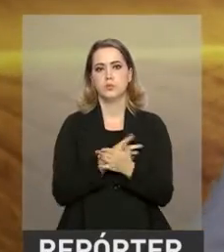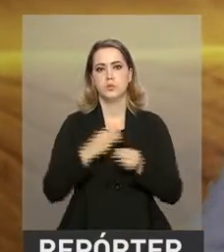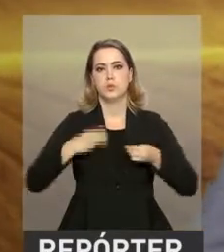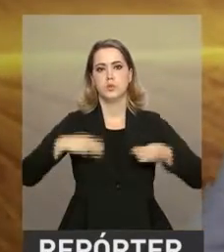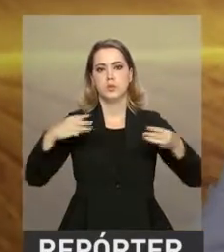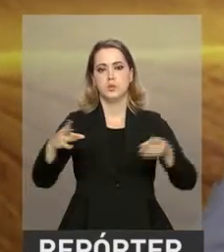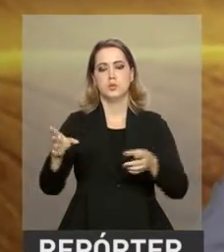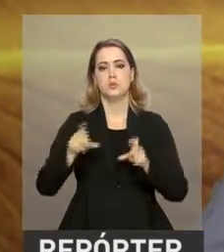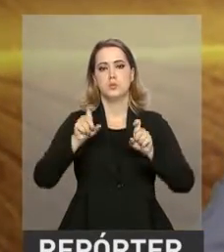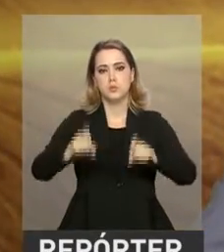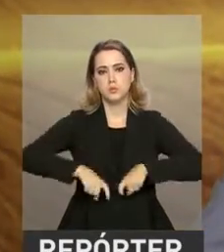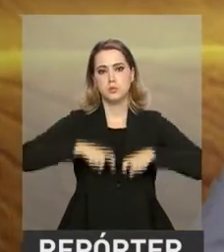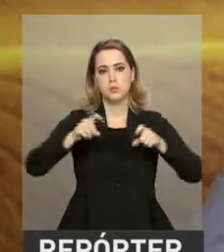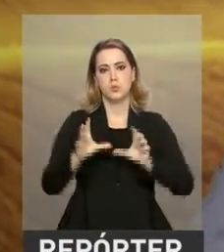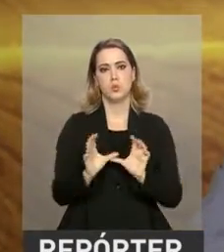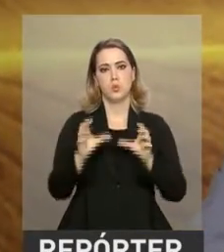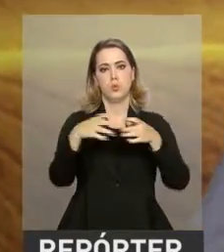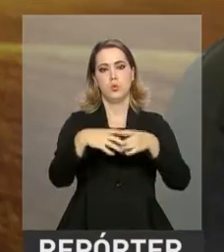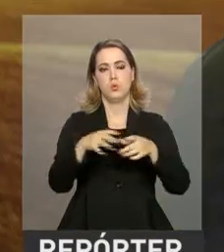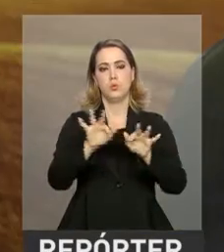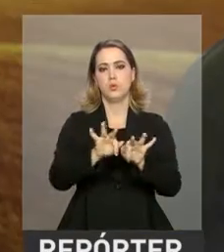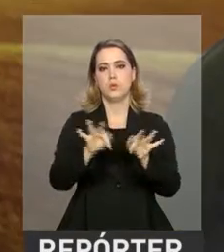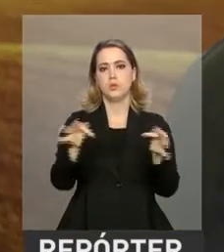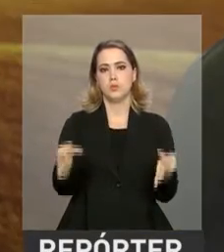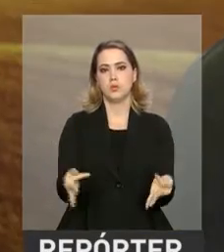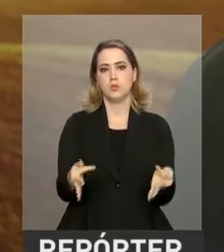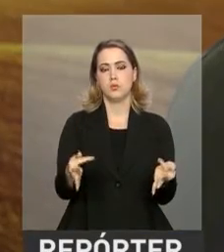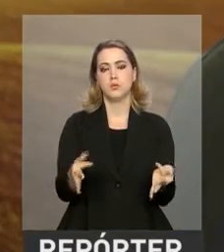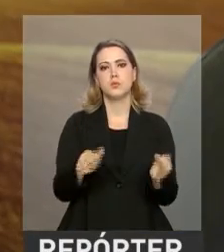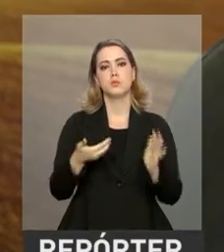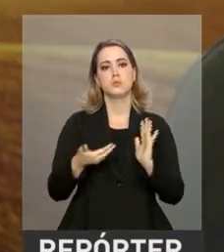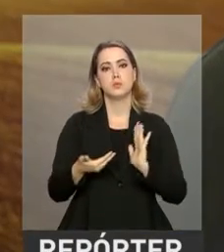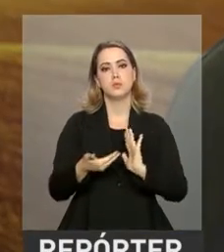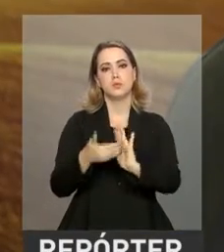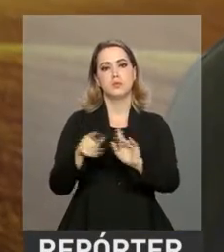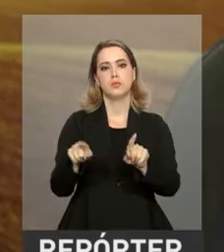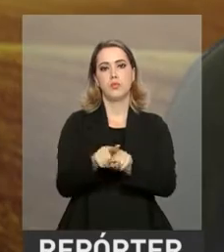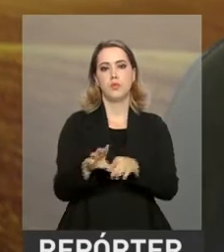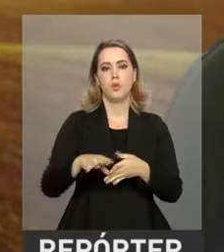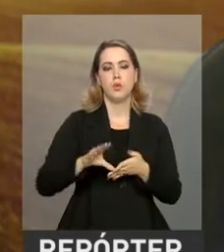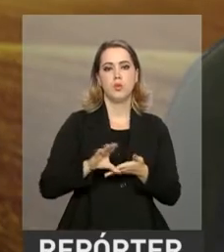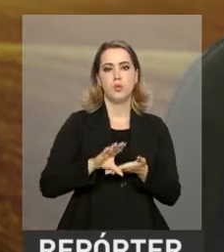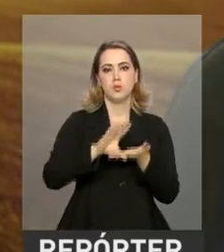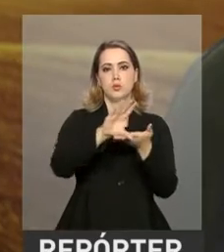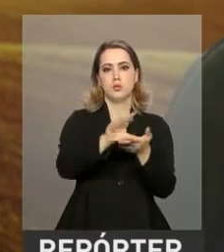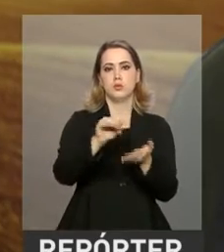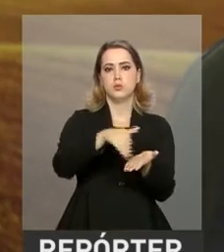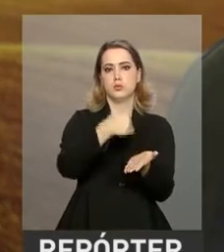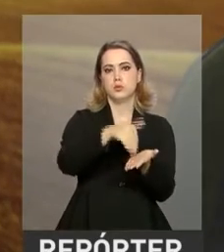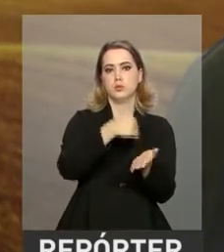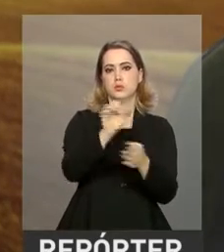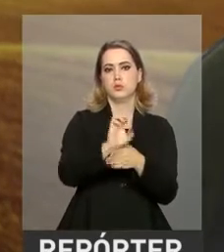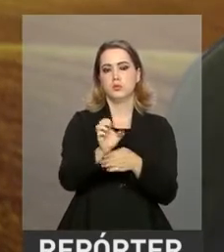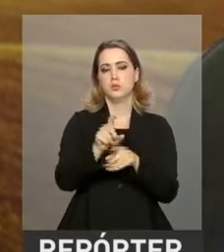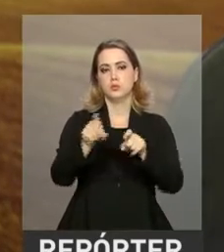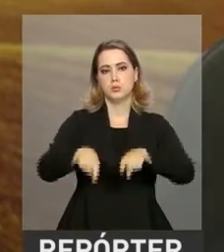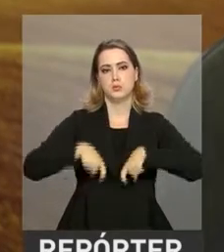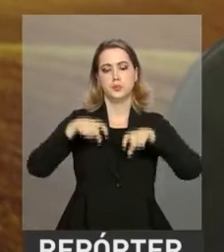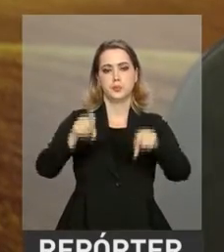a frente parlamentar da desburocratização da câmara dos deputados e o conselho de secretários estaduais de